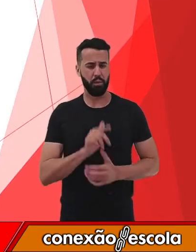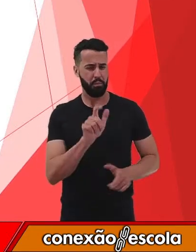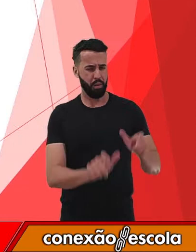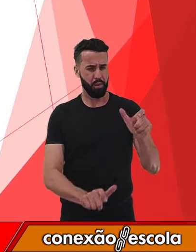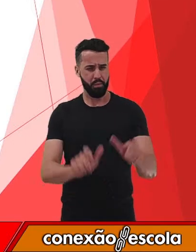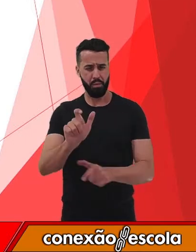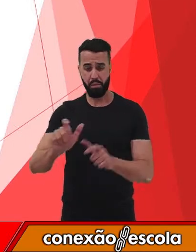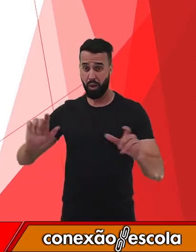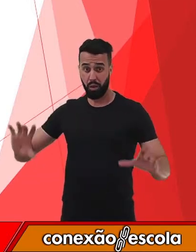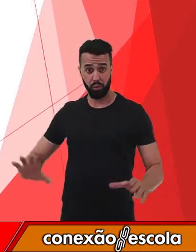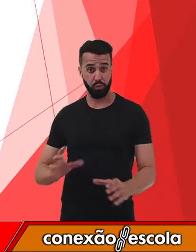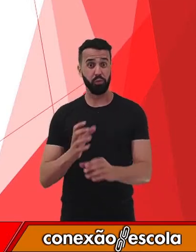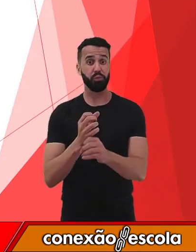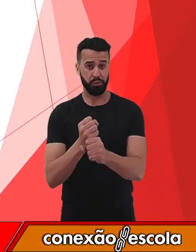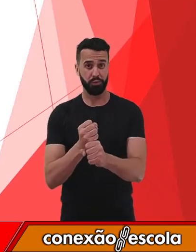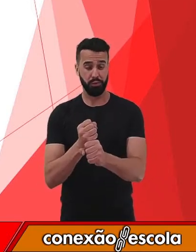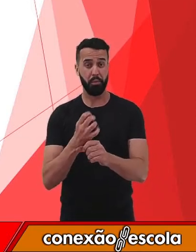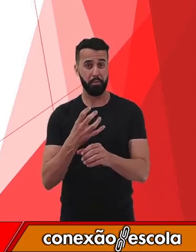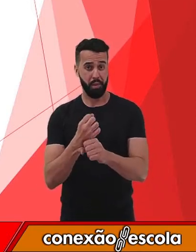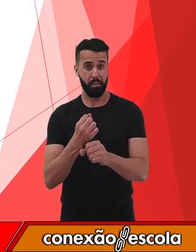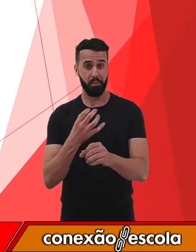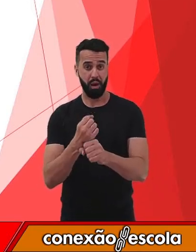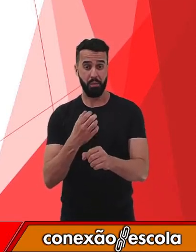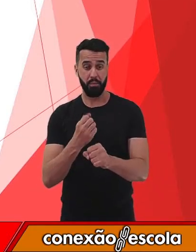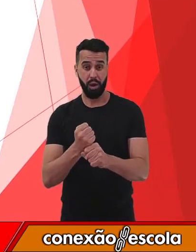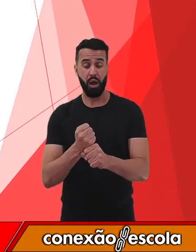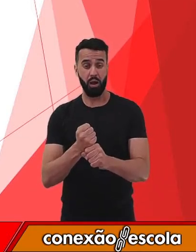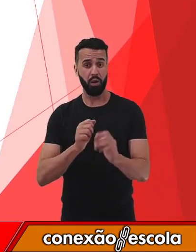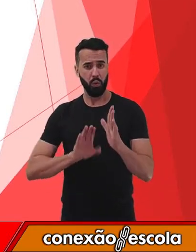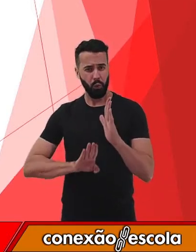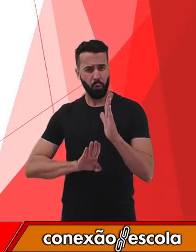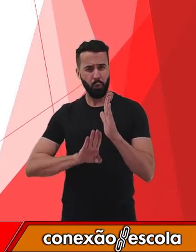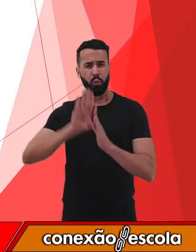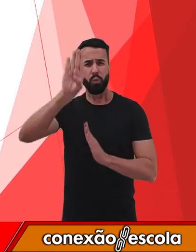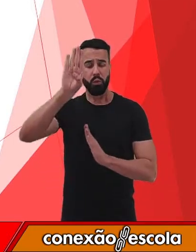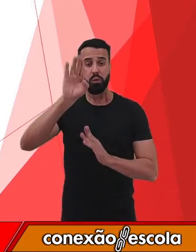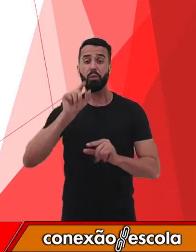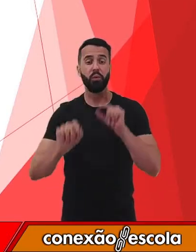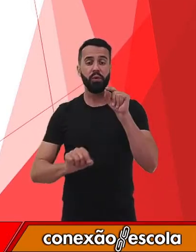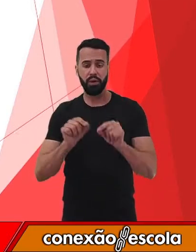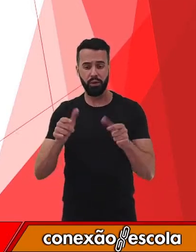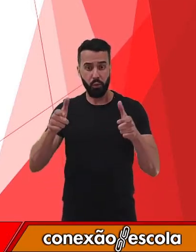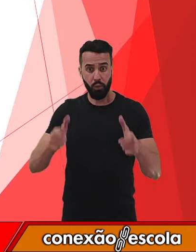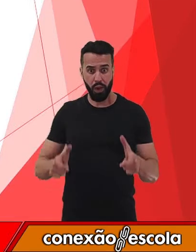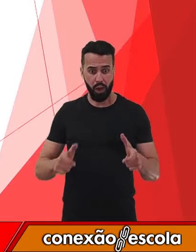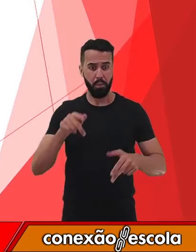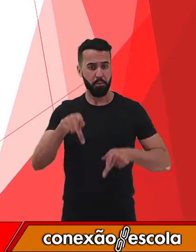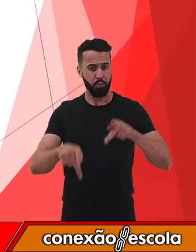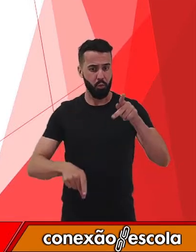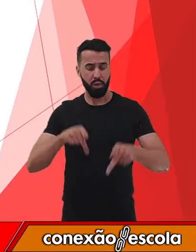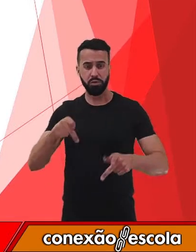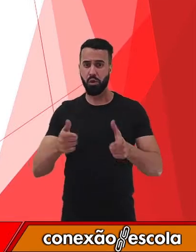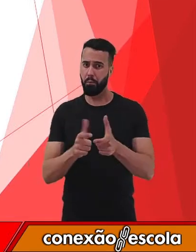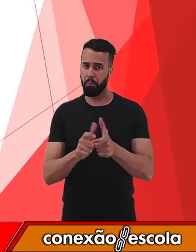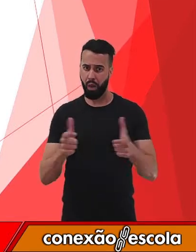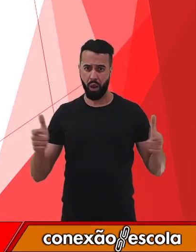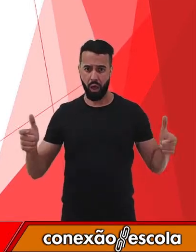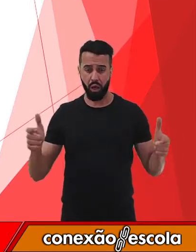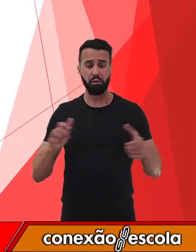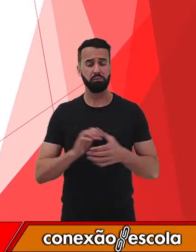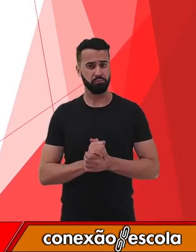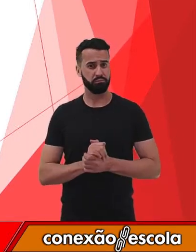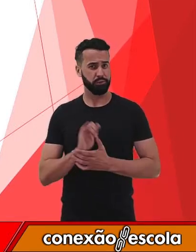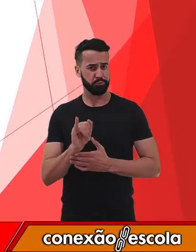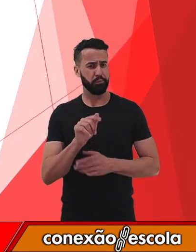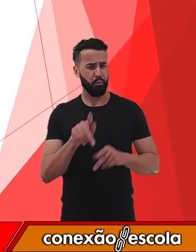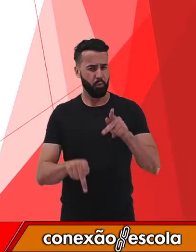número total de habitantes é muito alto, nós vamos dizer que esse lugar é populoso. E quando o número de habitantes não é